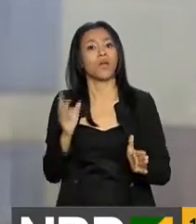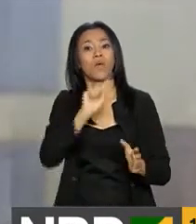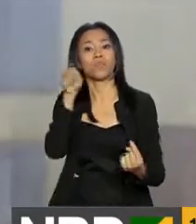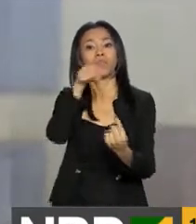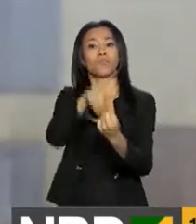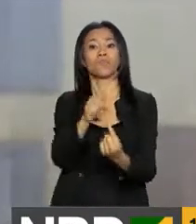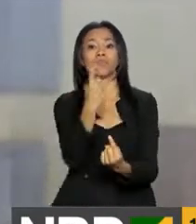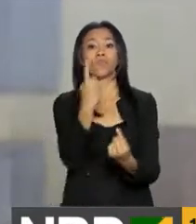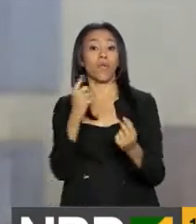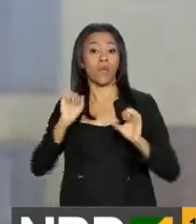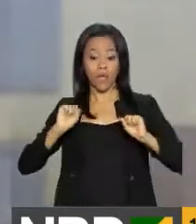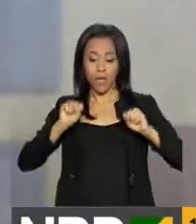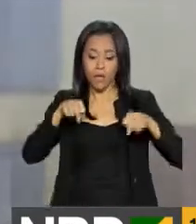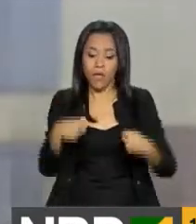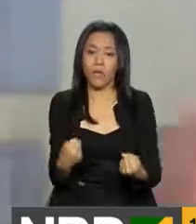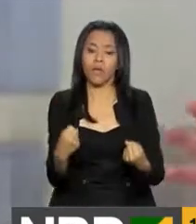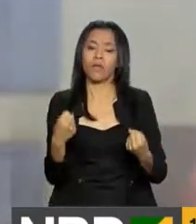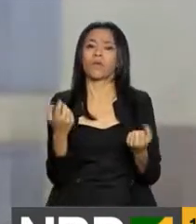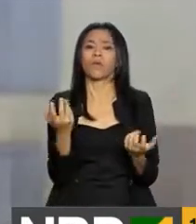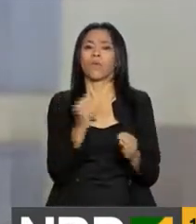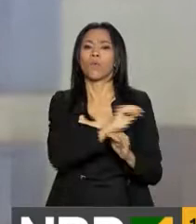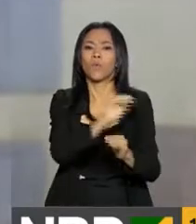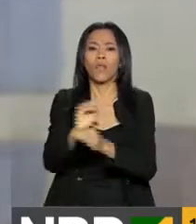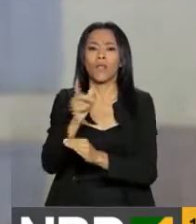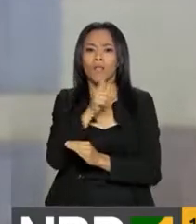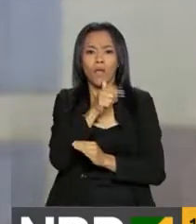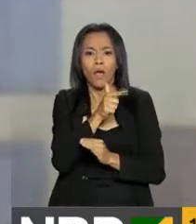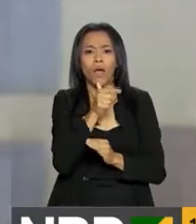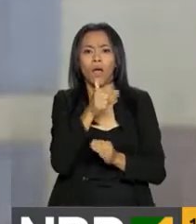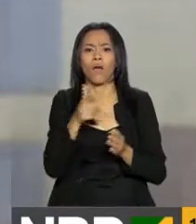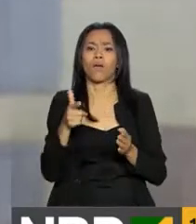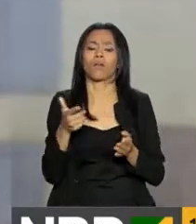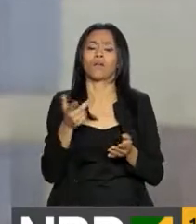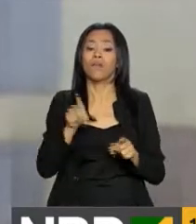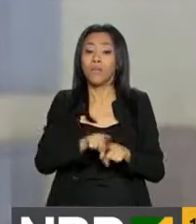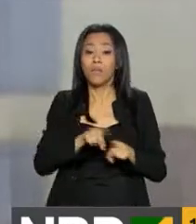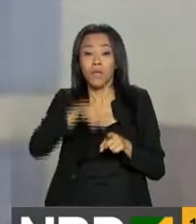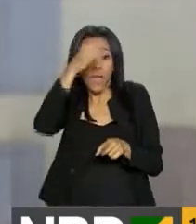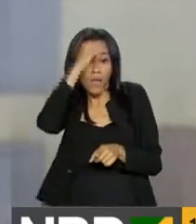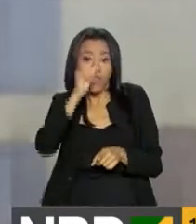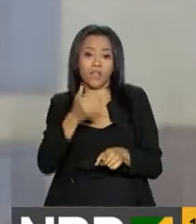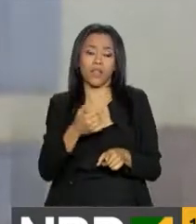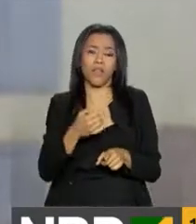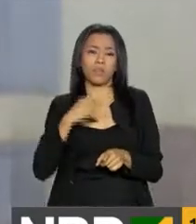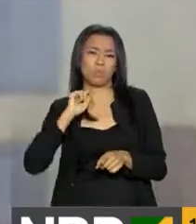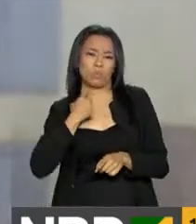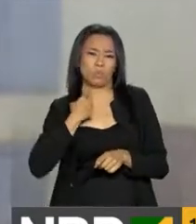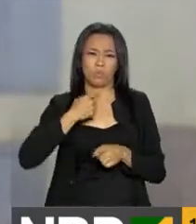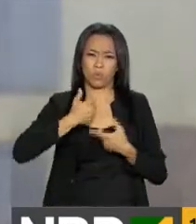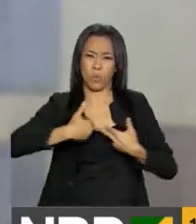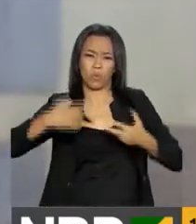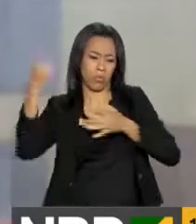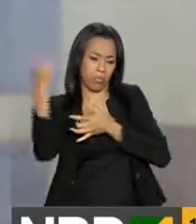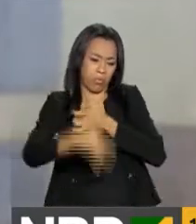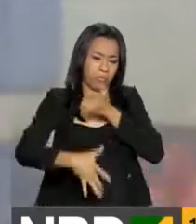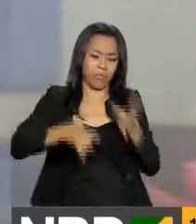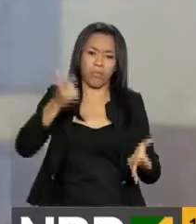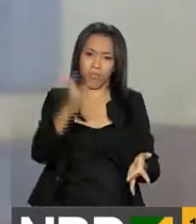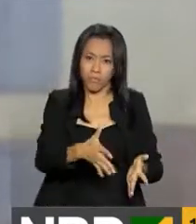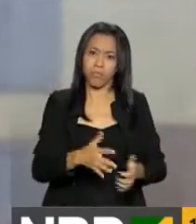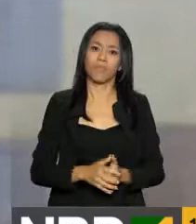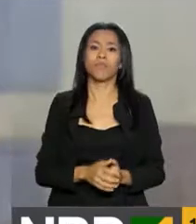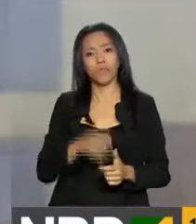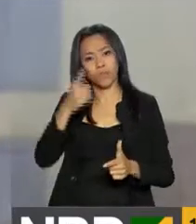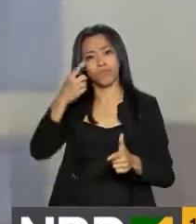da água, não é? Impedimento da poluição e, portanto, para a sanidade do universo, do